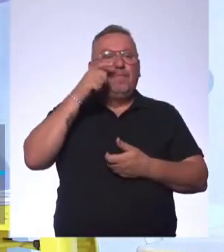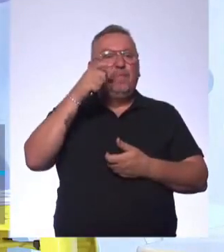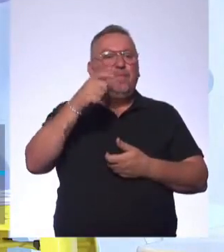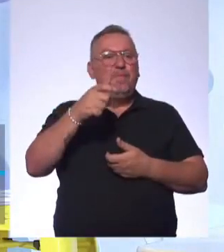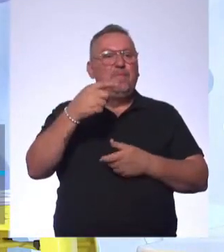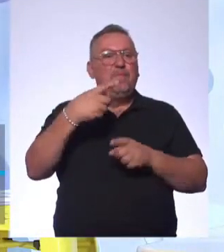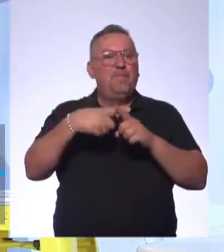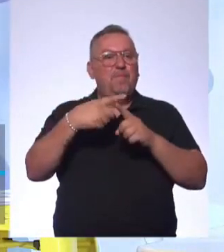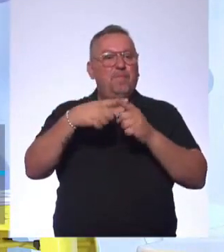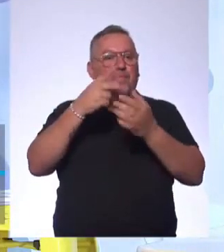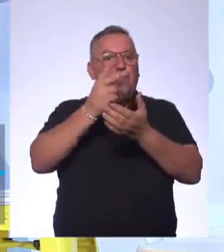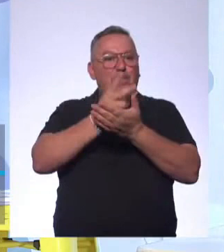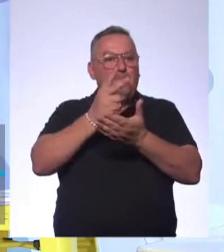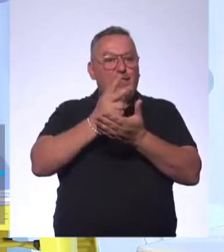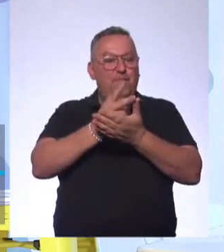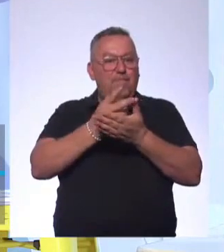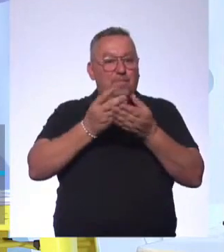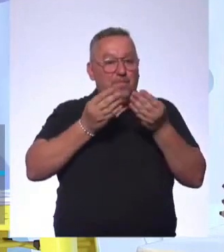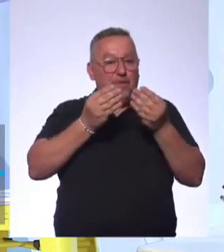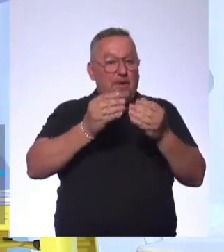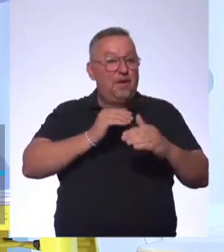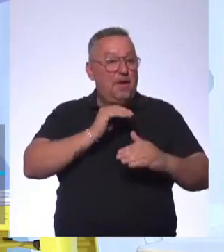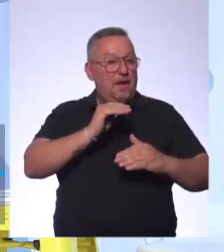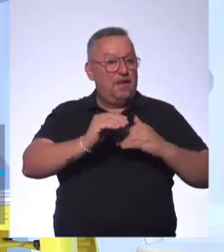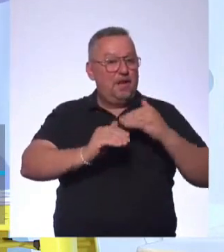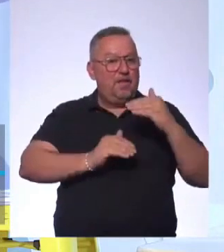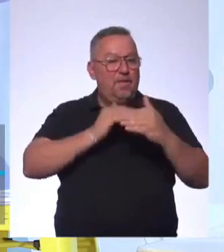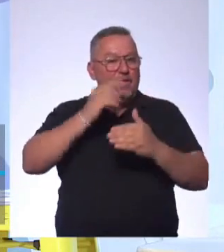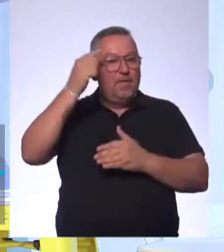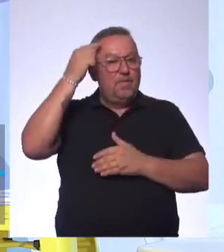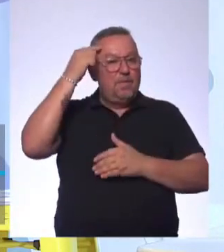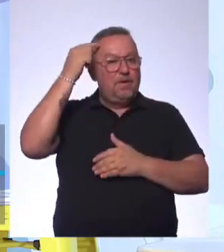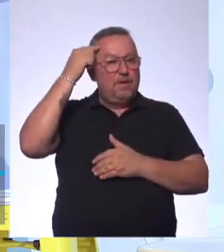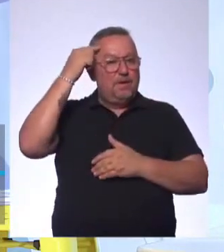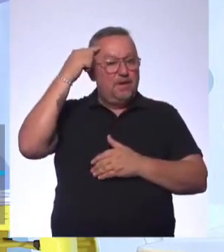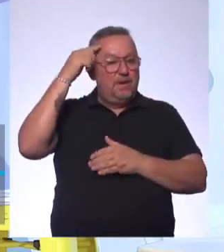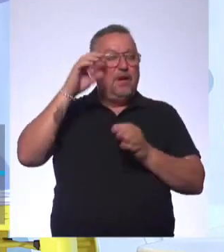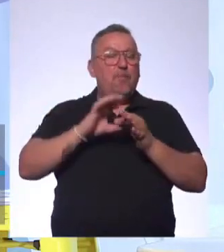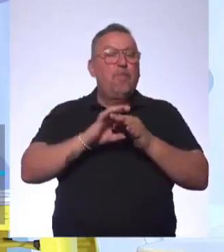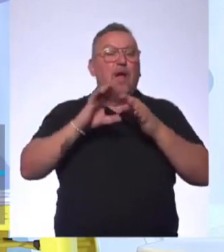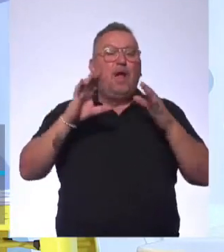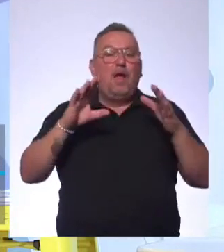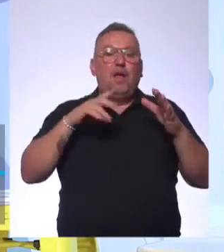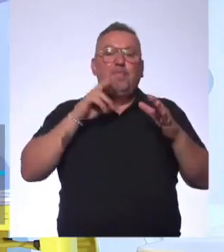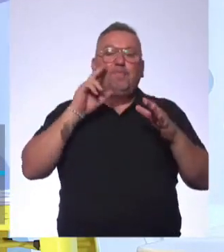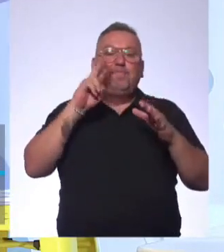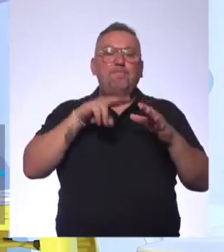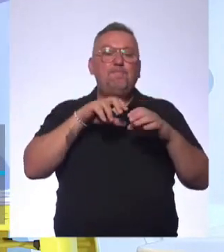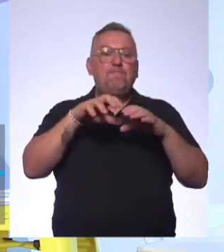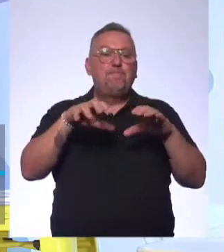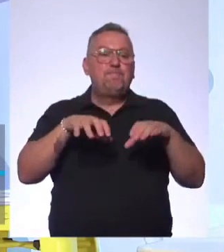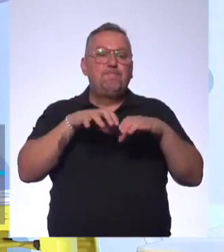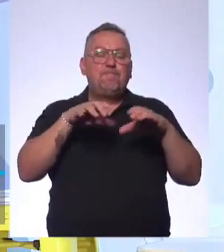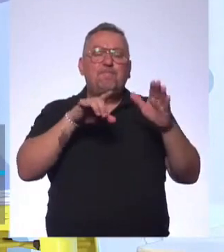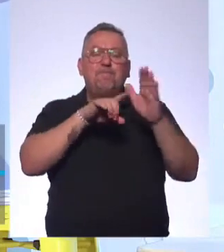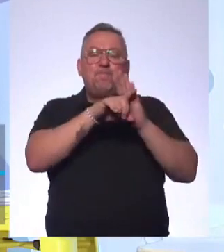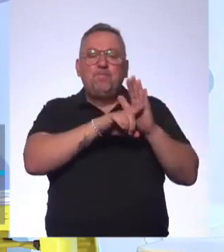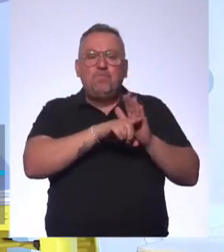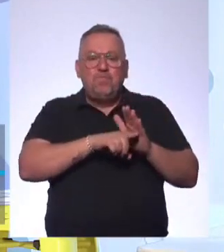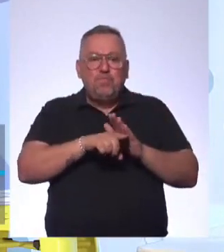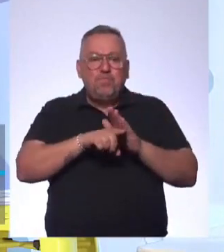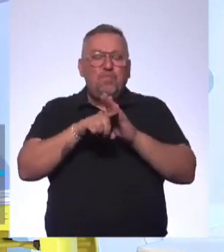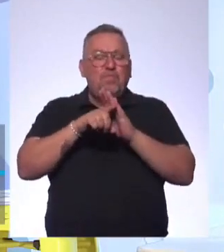Porque mesmo que a gente desenvolva um tipo de pensamento que permite uma sistematização, questionamento,